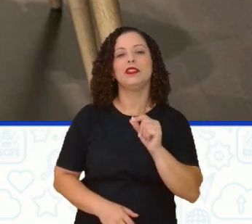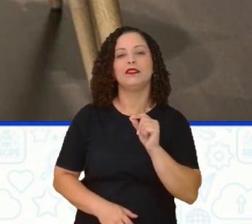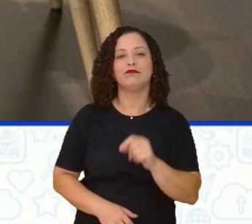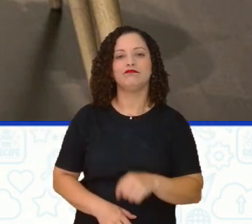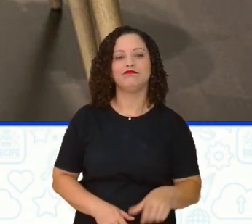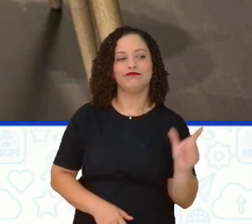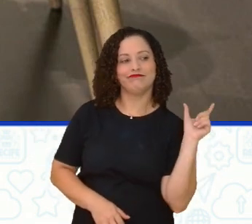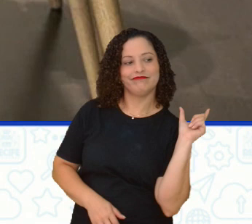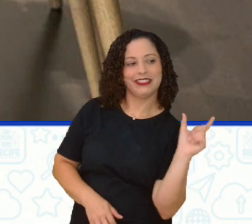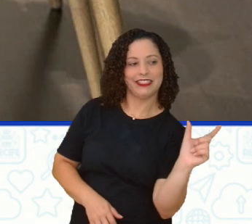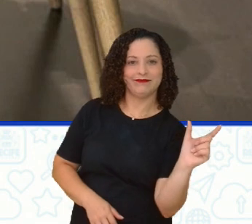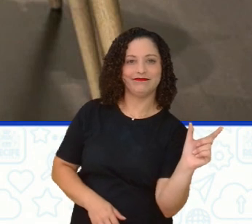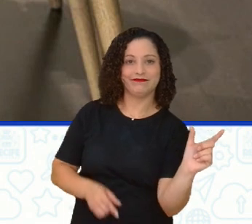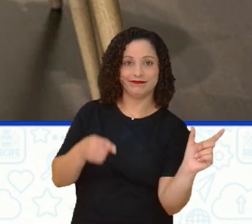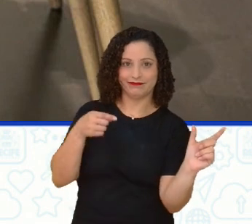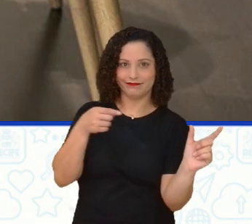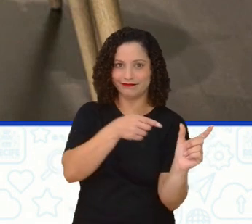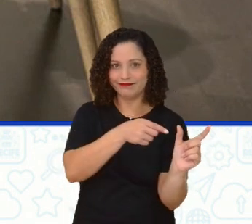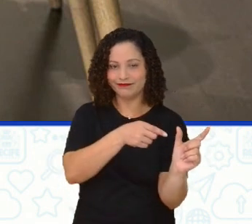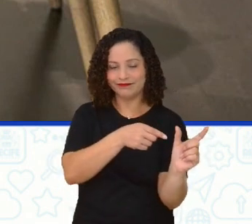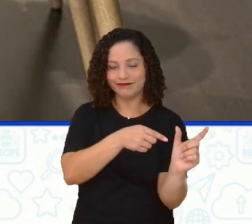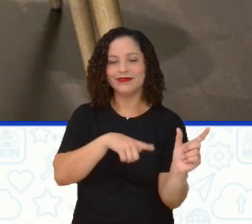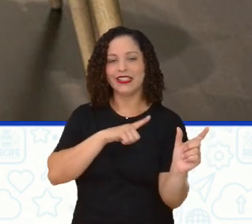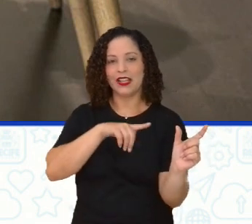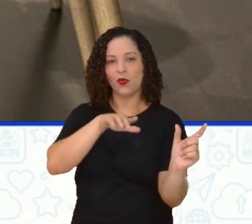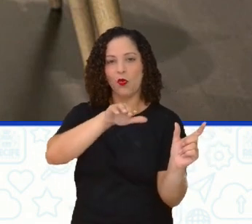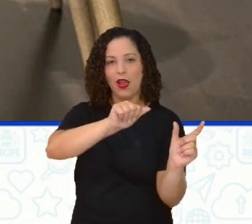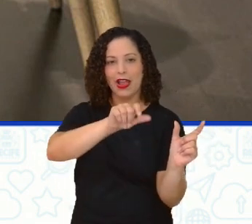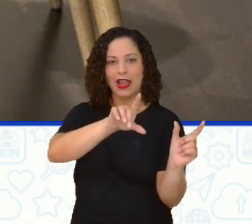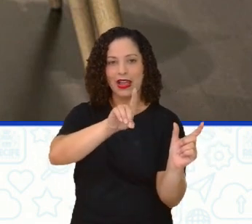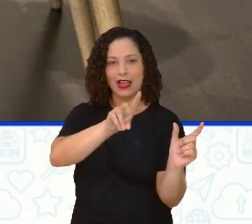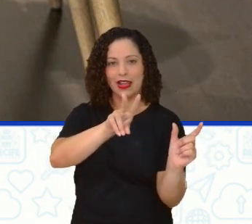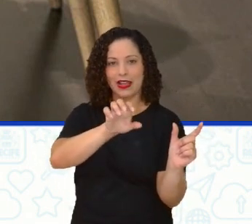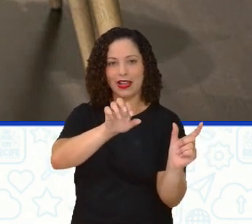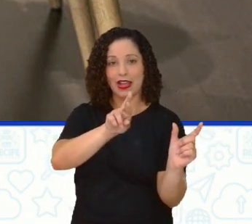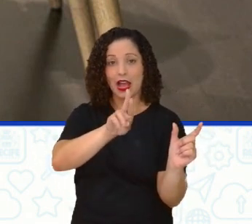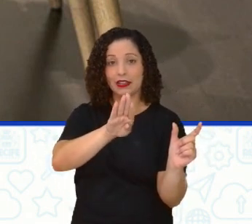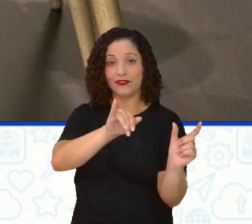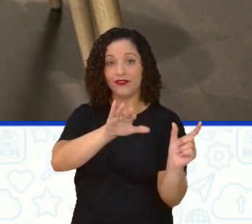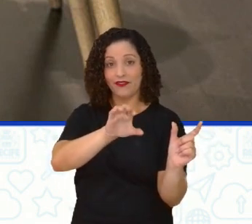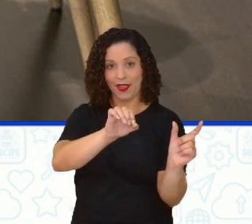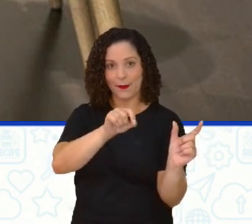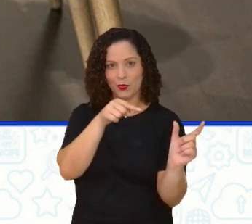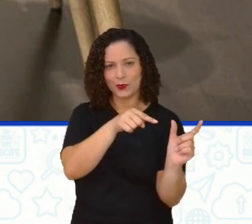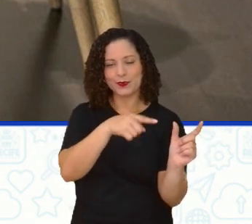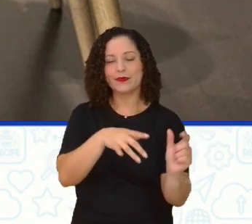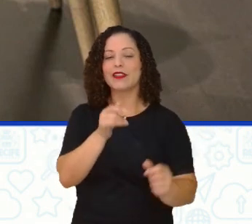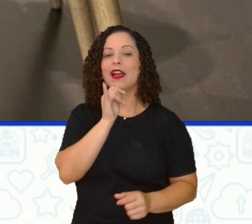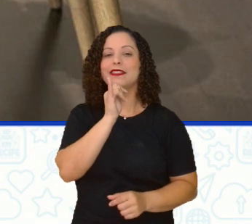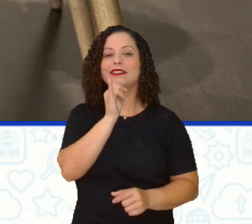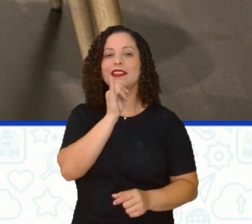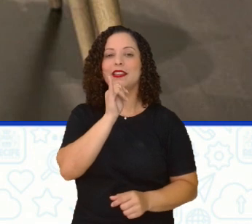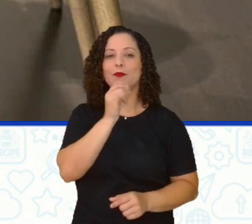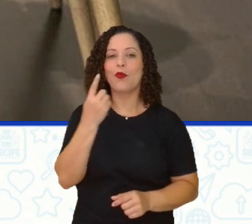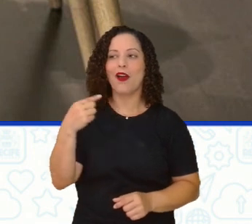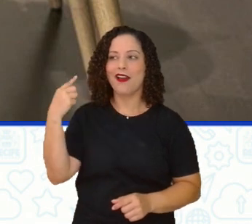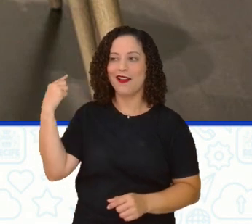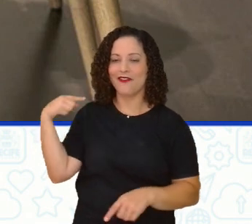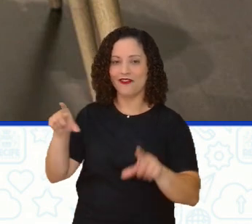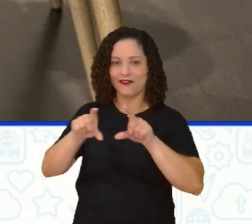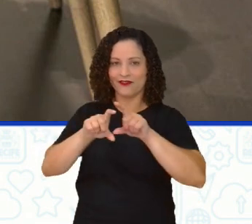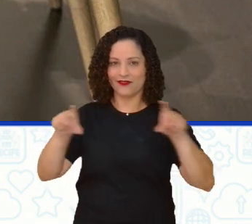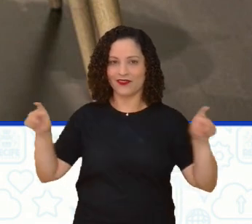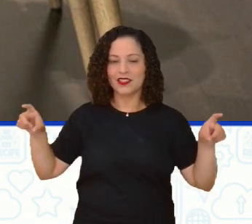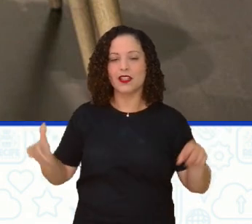final, como houve lá no exemplo que eu usei de Guilherme, não é? Quando eu falei